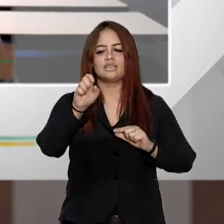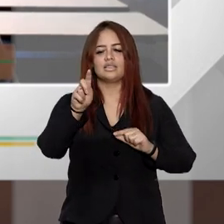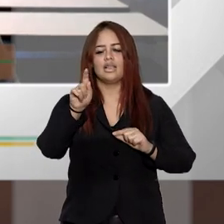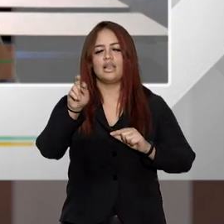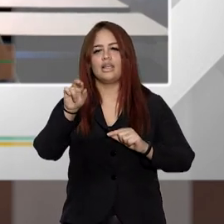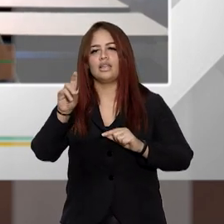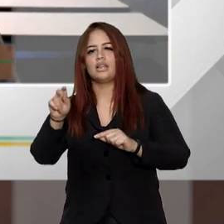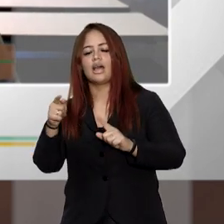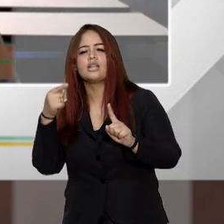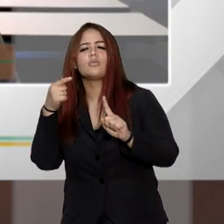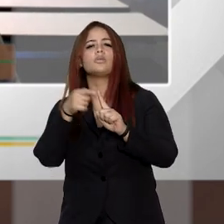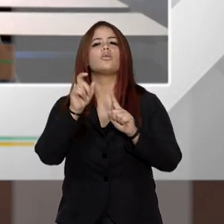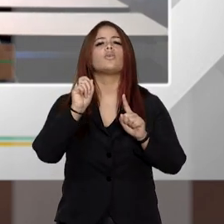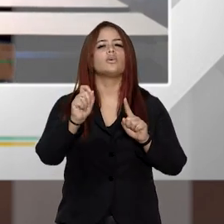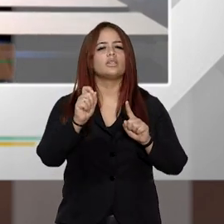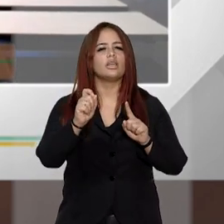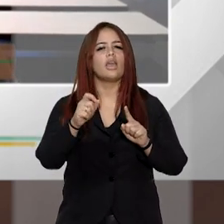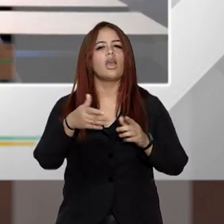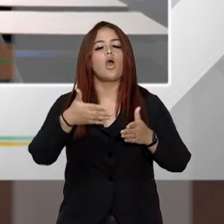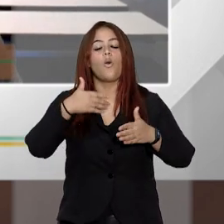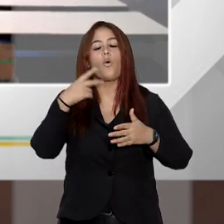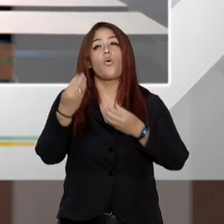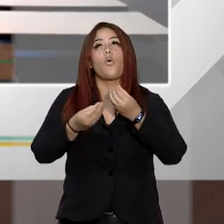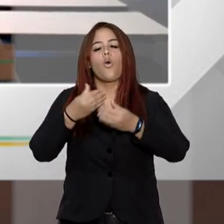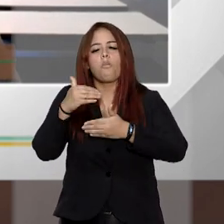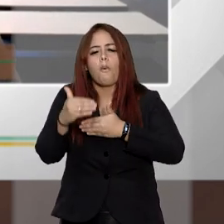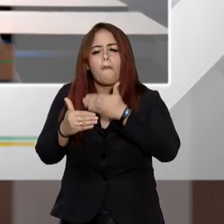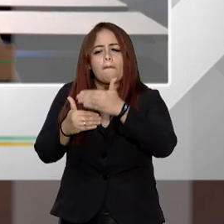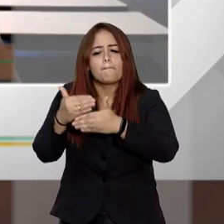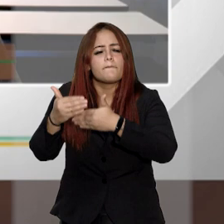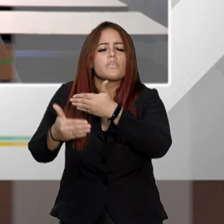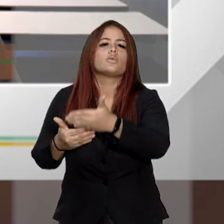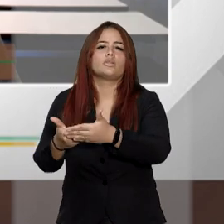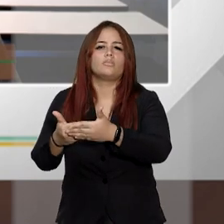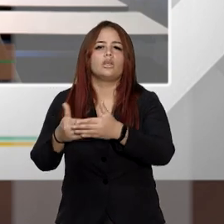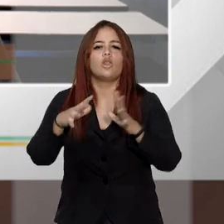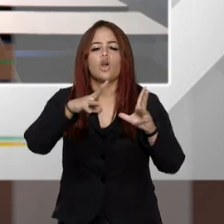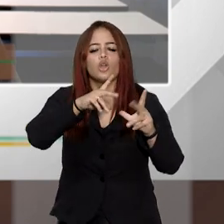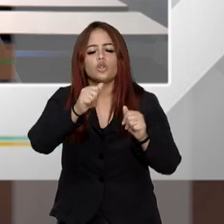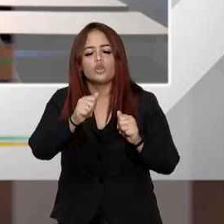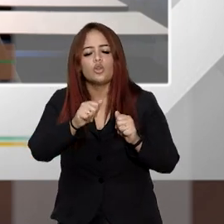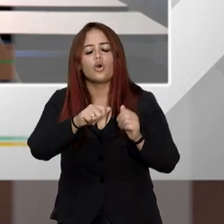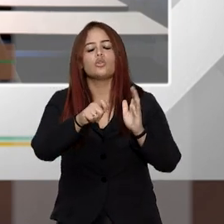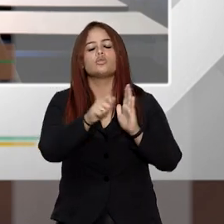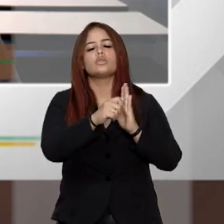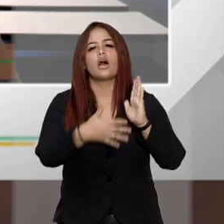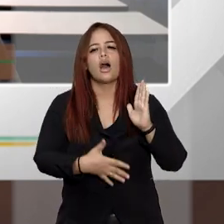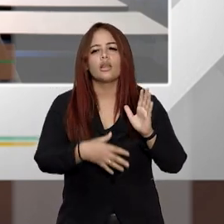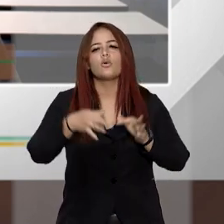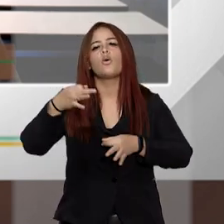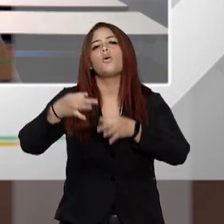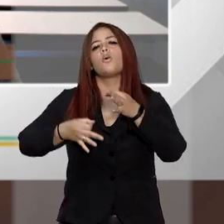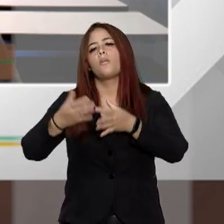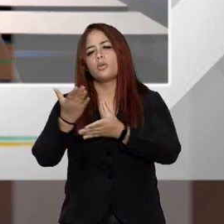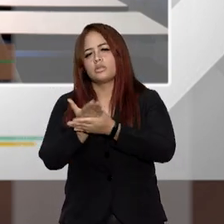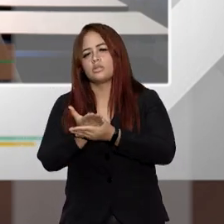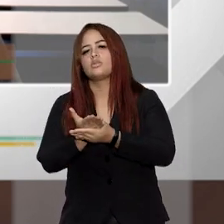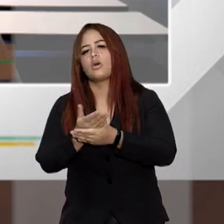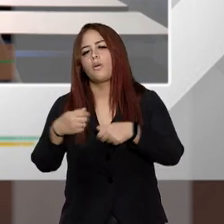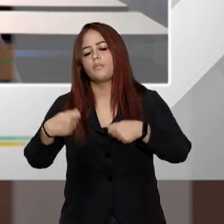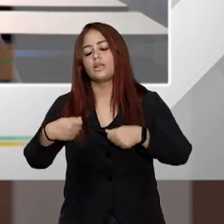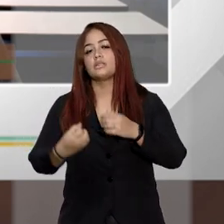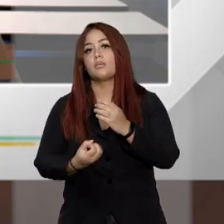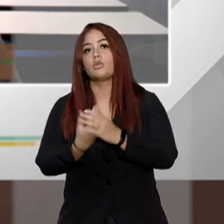celeridade, ela mira, na verdade, a esfera procedimental, estabelecendo que todos os atos processuais devem produzir os